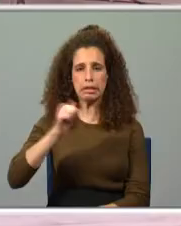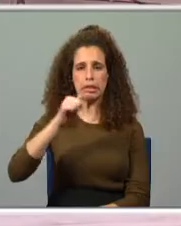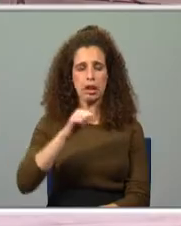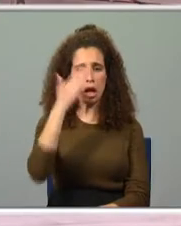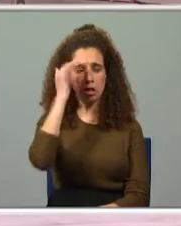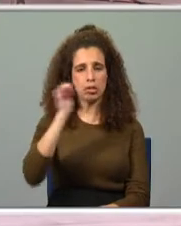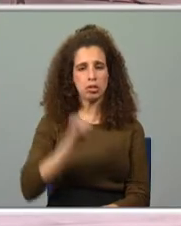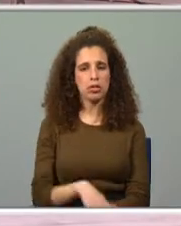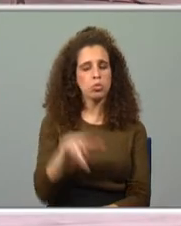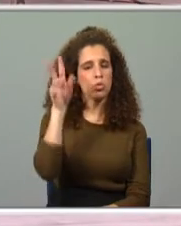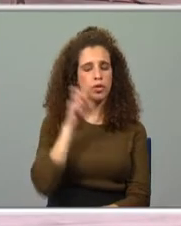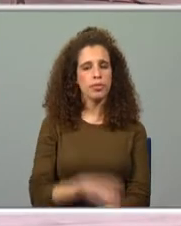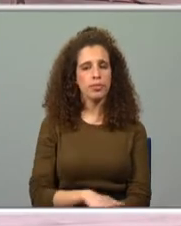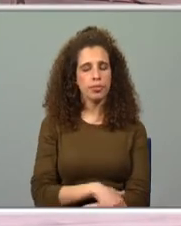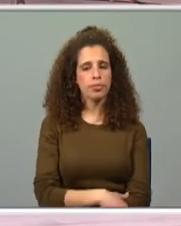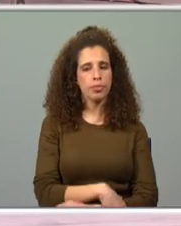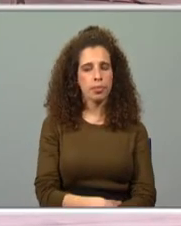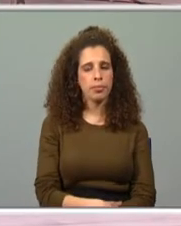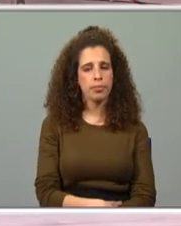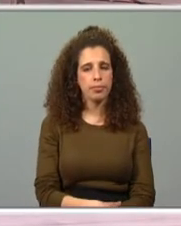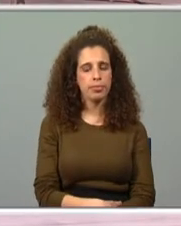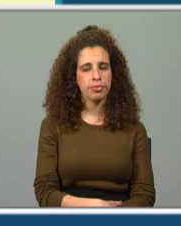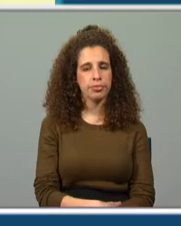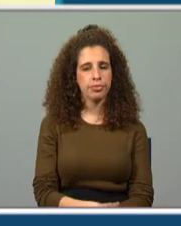vamos ouvir. Vamos ouvir, Ana?